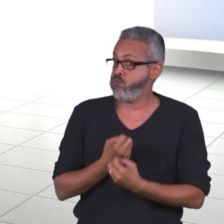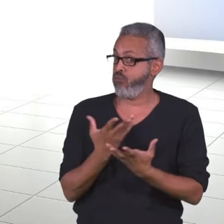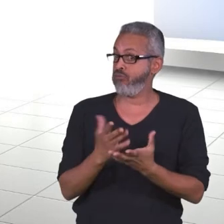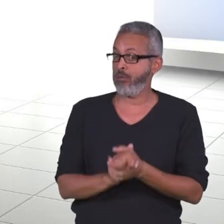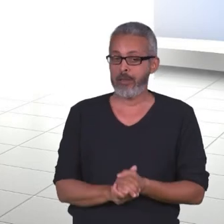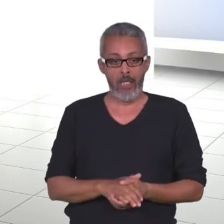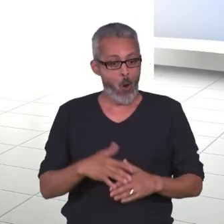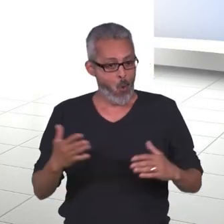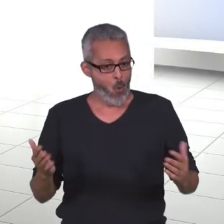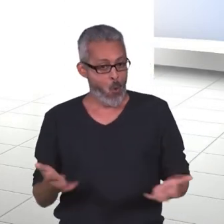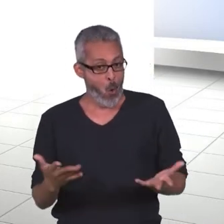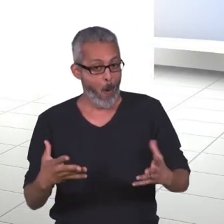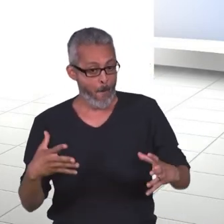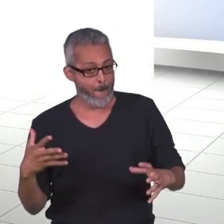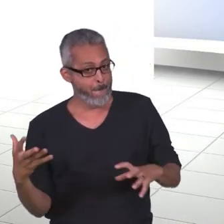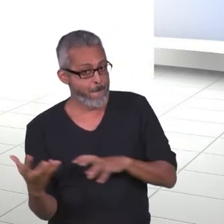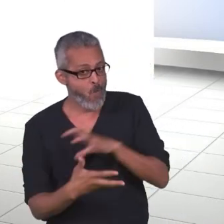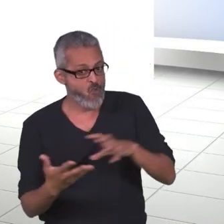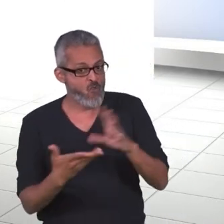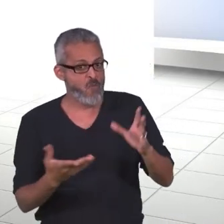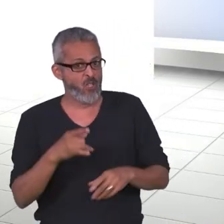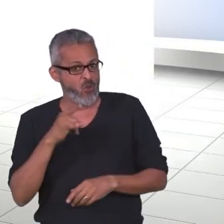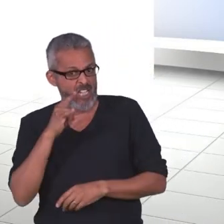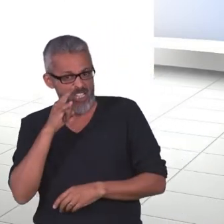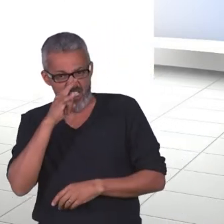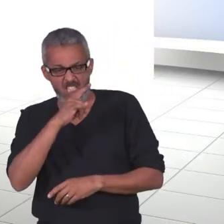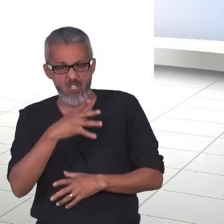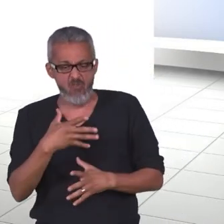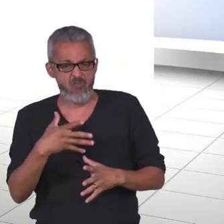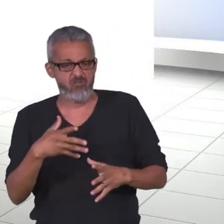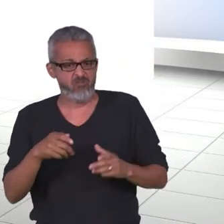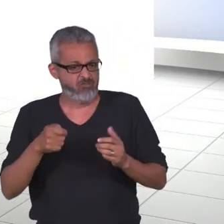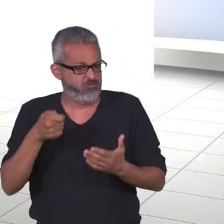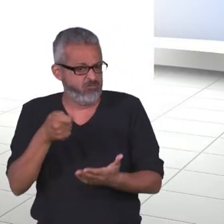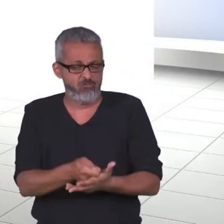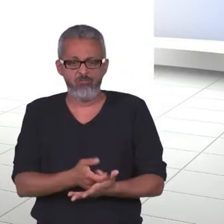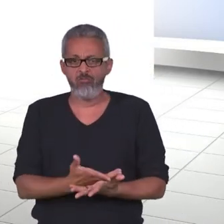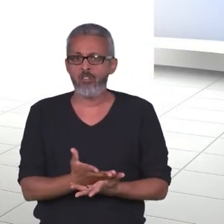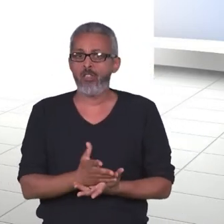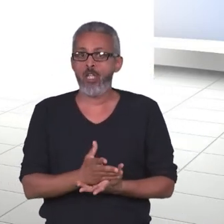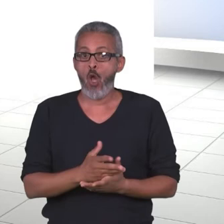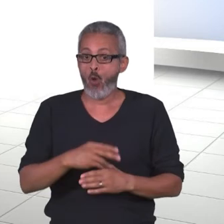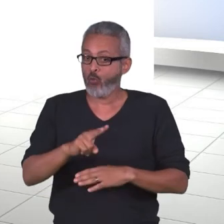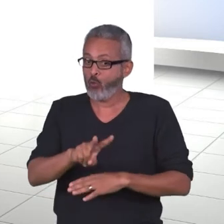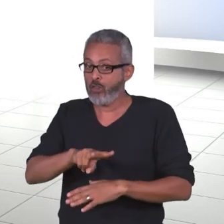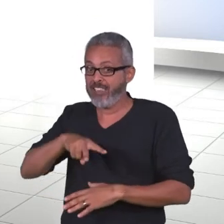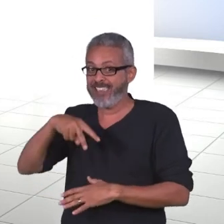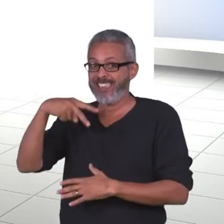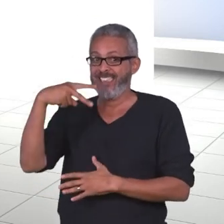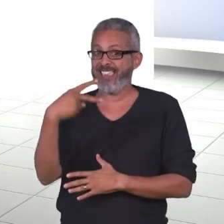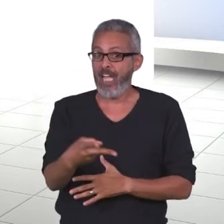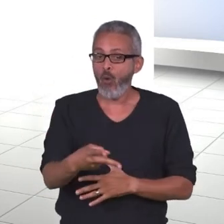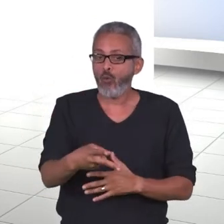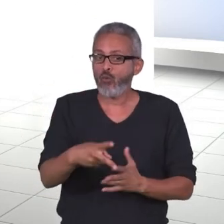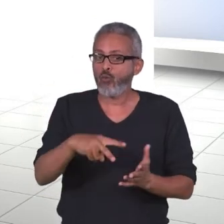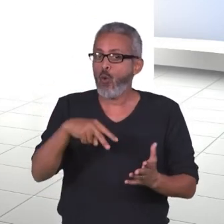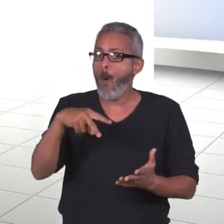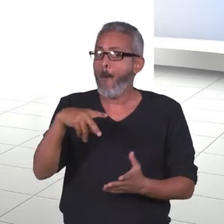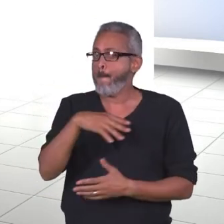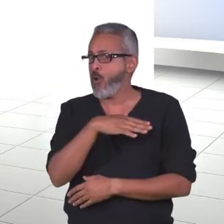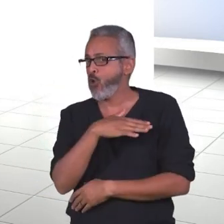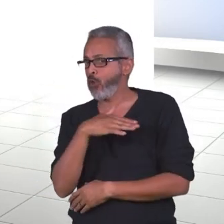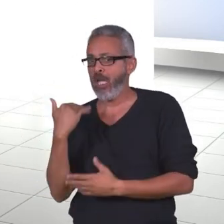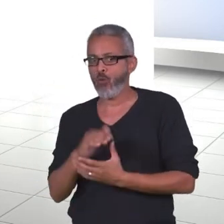Então, letra B, a postura do público é conservadora por optar por modelos